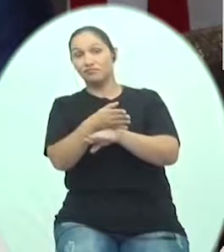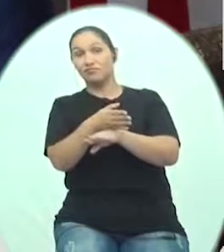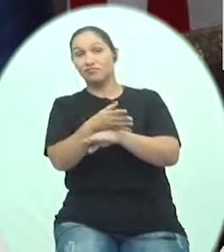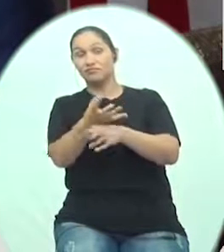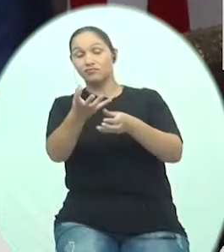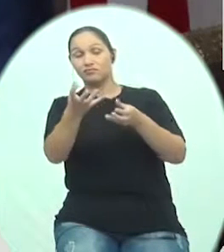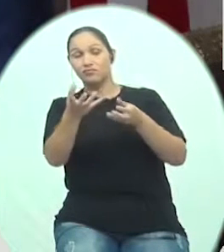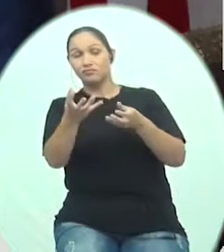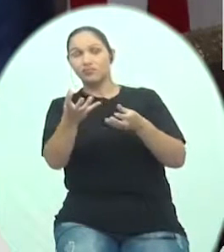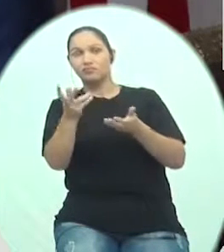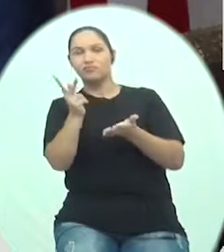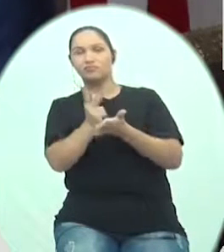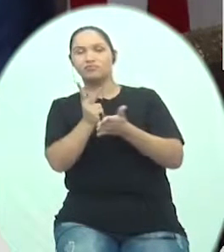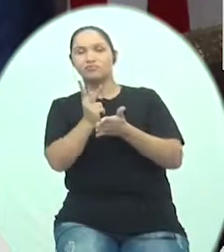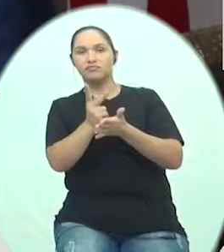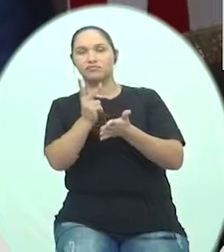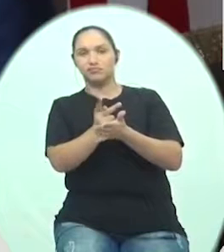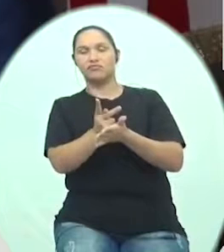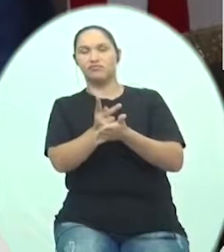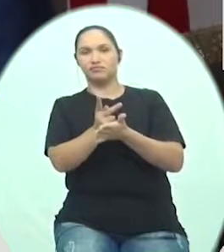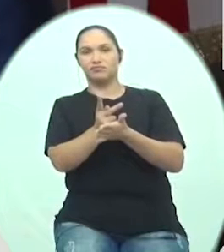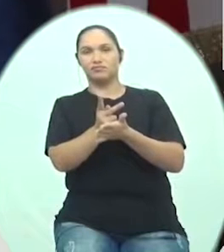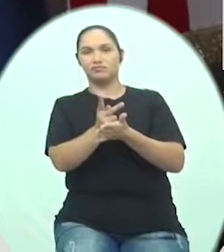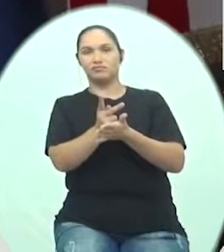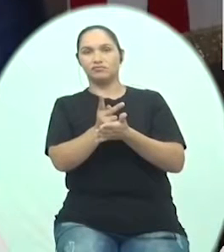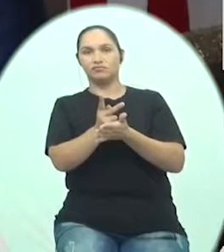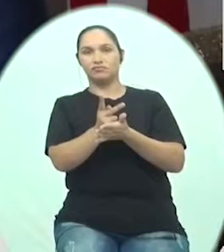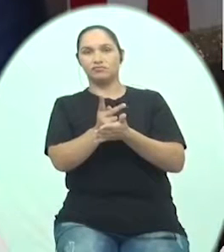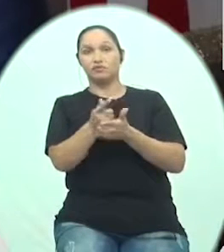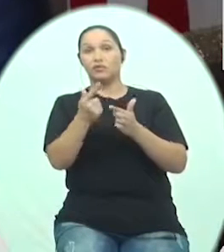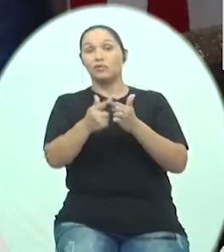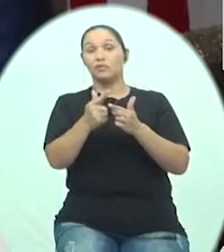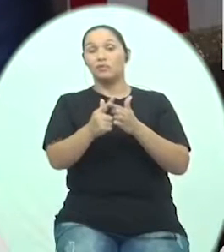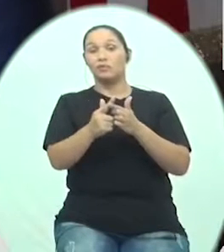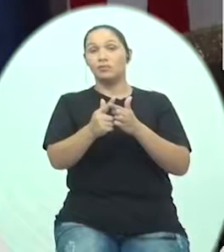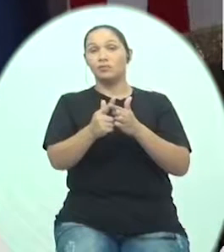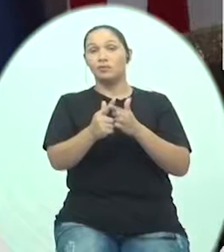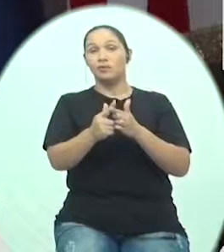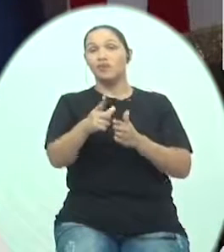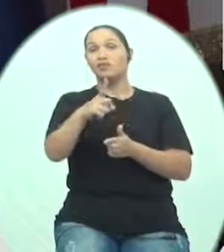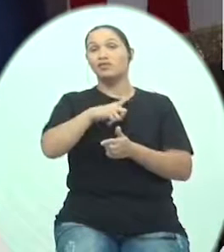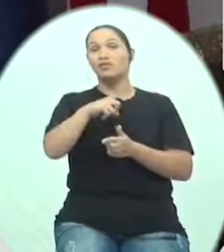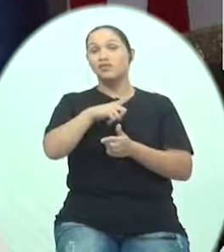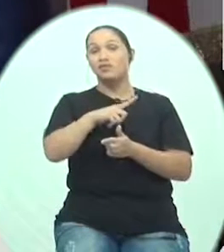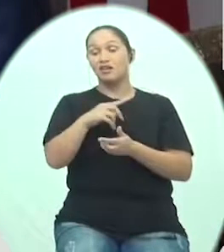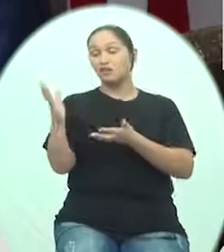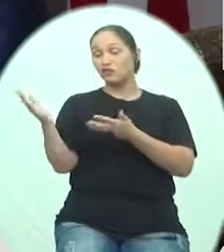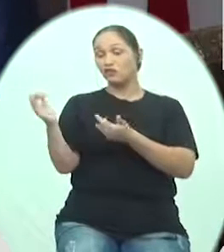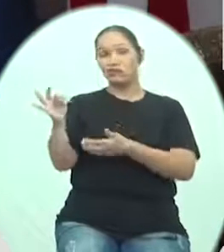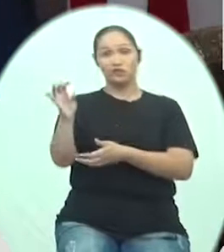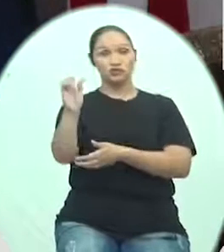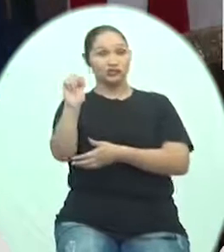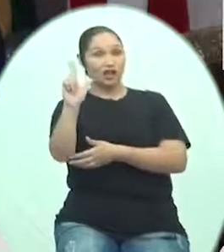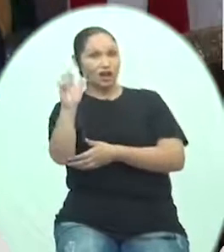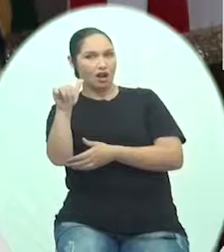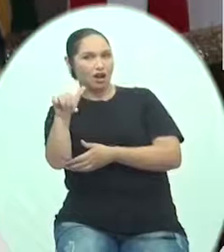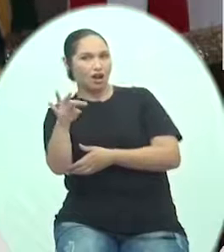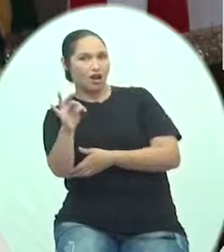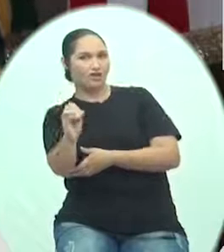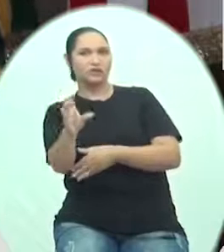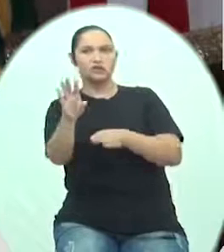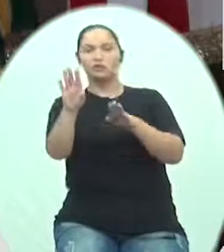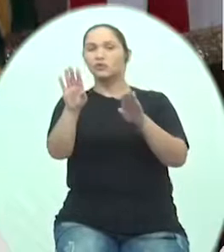capacidade pela sua pelo seu pelo seu talento pela sua Juventude pela sua energia poder